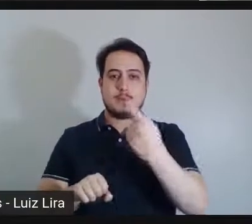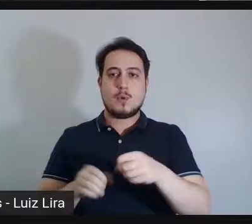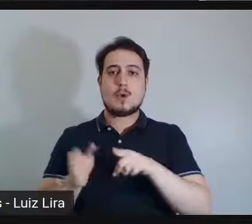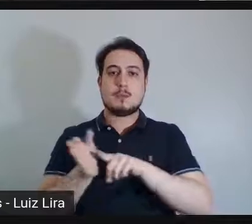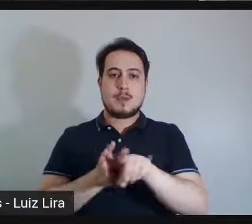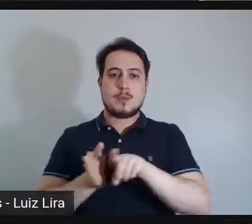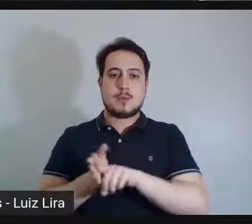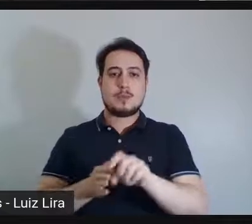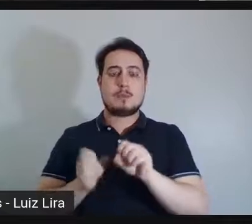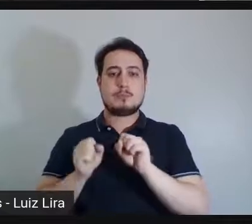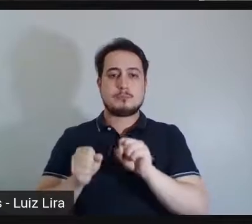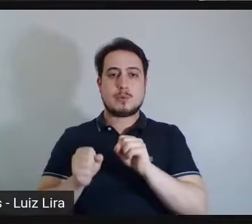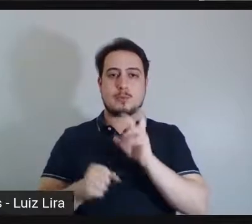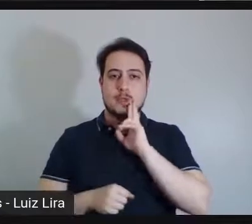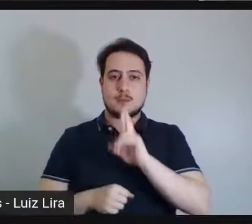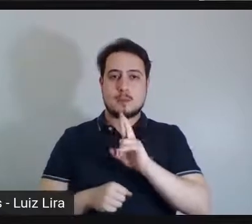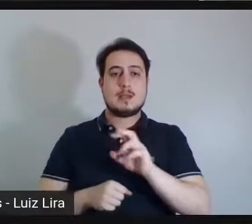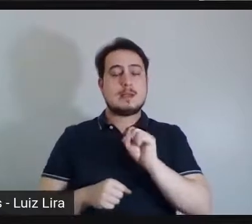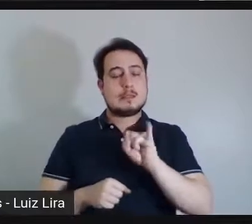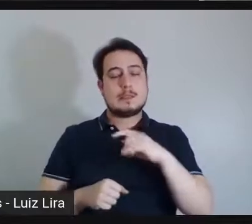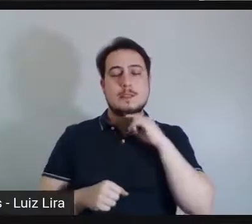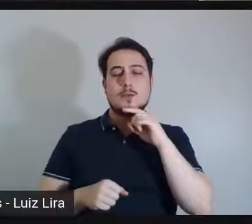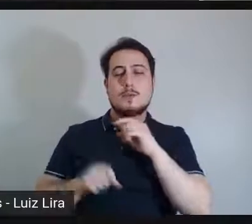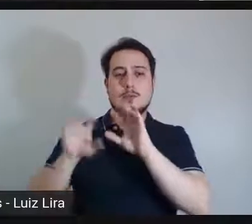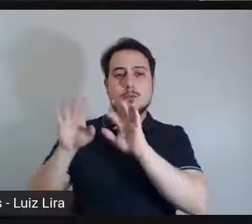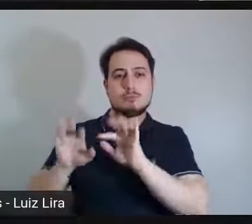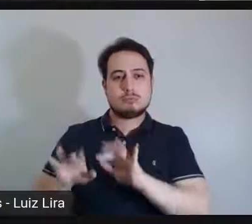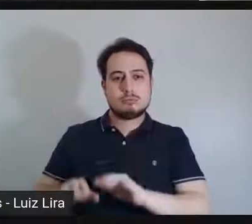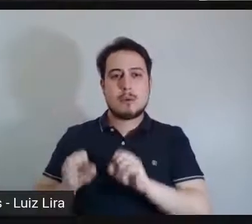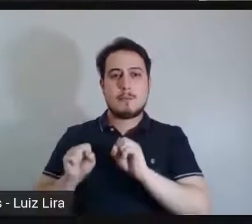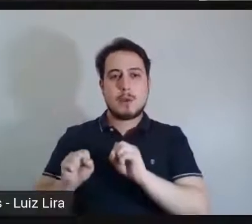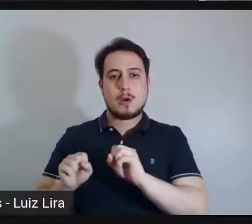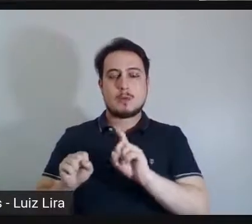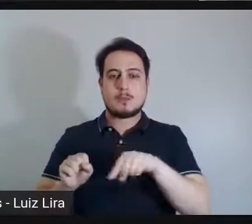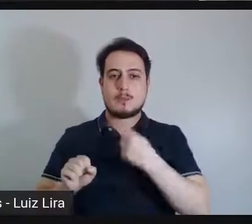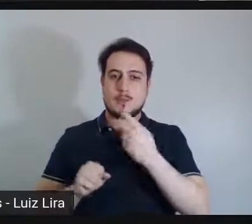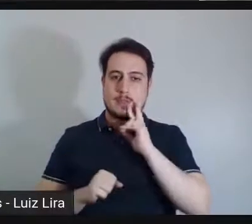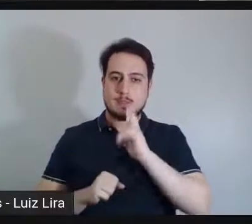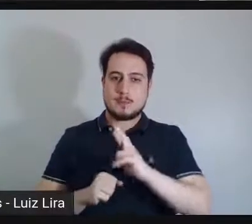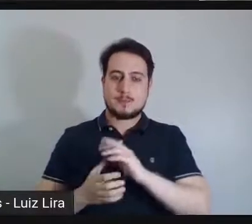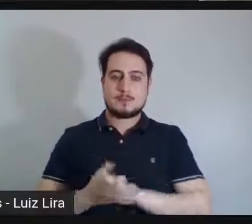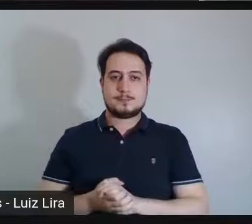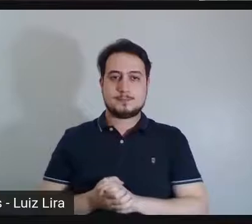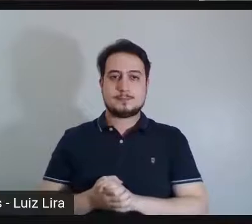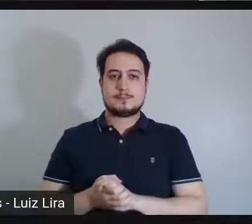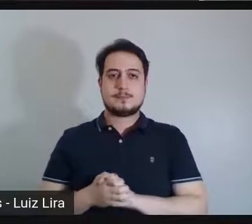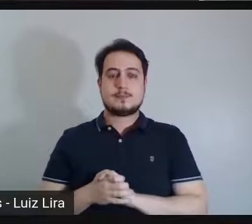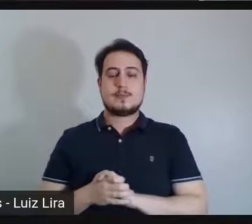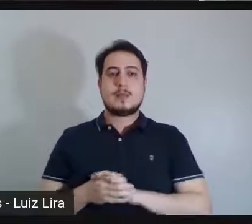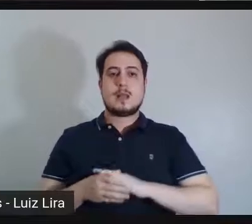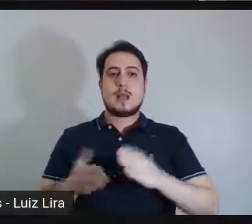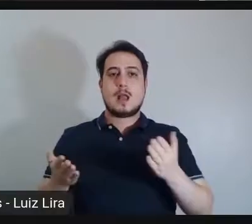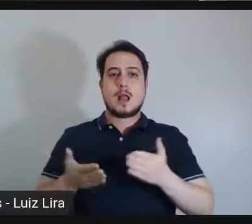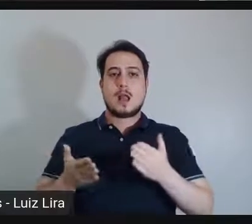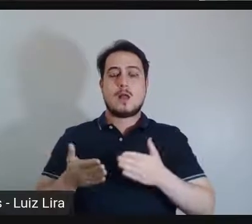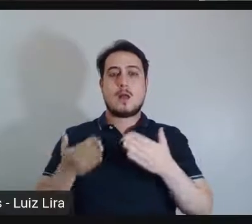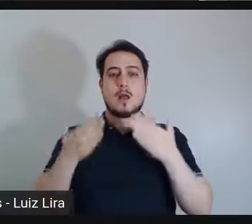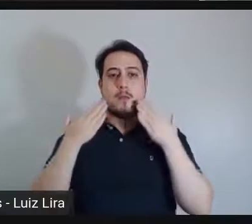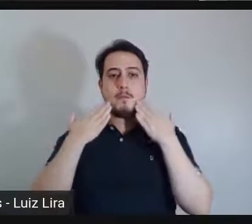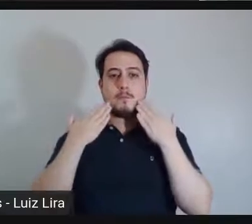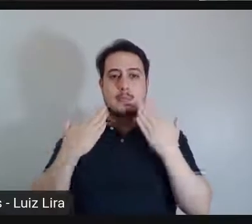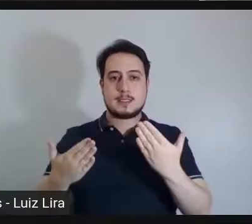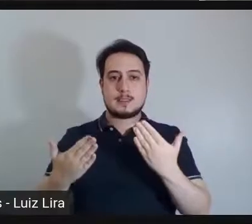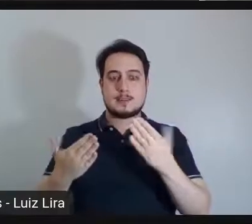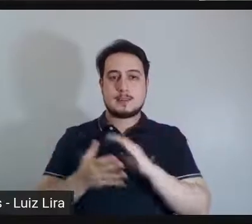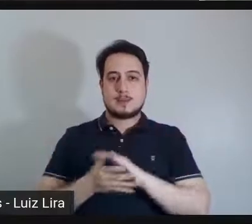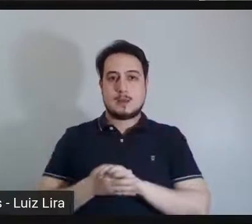consideração. Então, escreva no chat que a gente vai procurar responder. Então, sem mais delongas, vou passar a apresentação. Inicialmente,